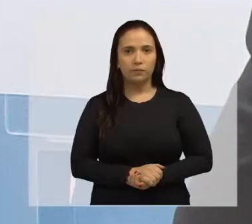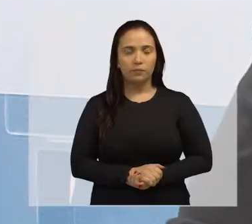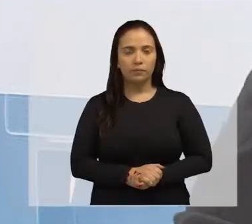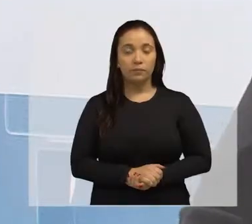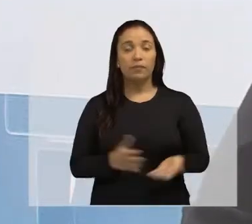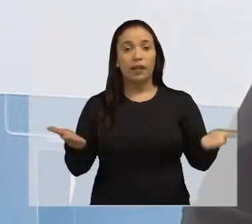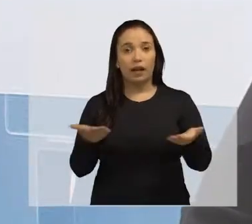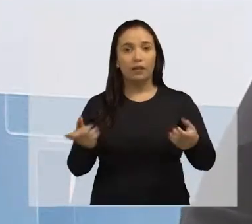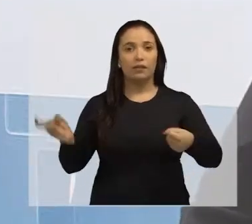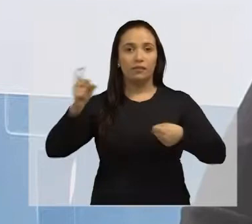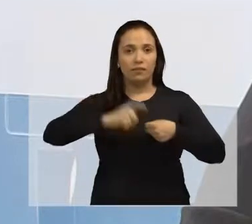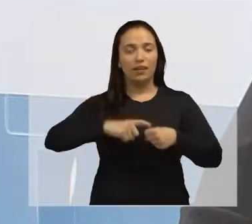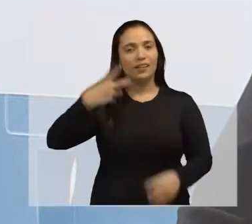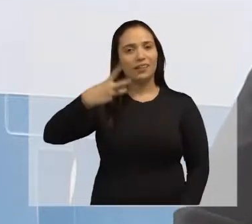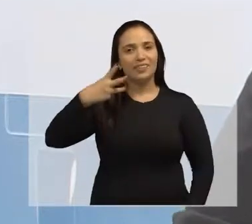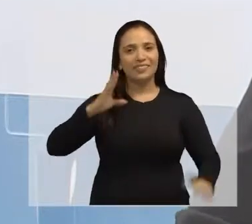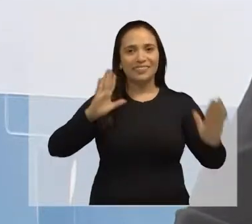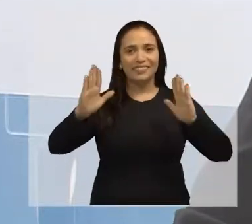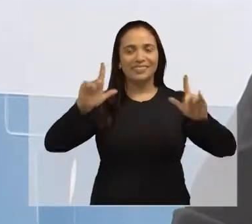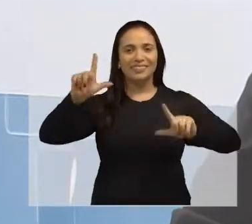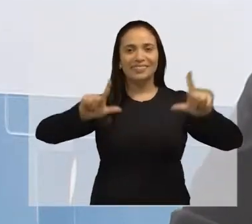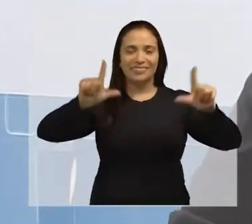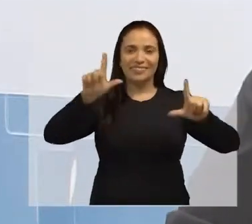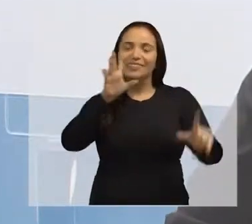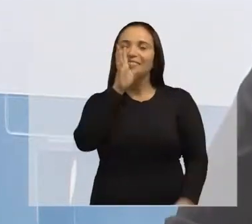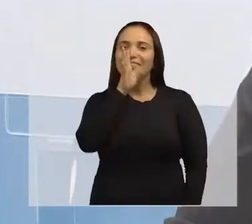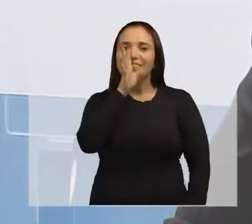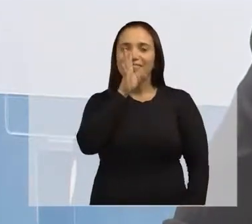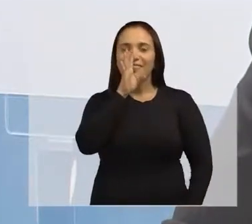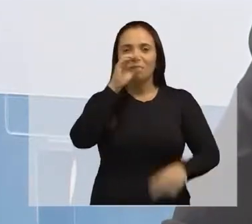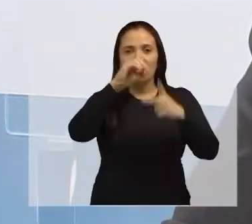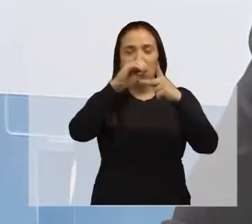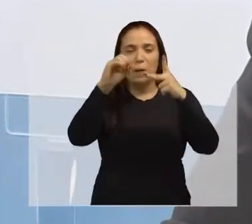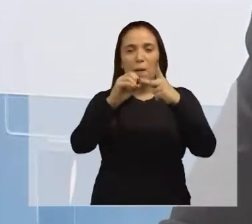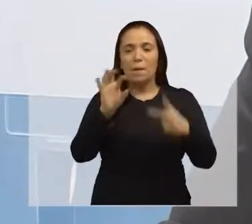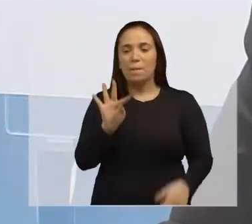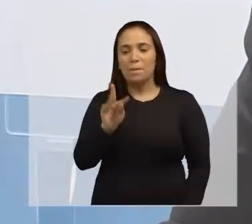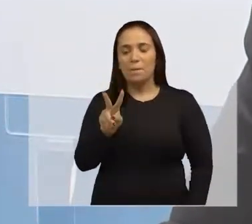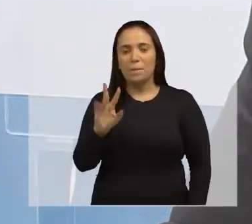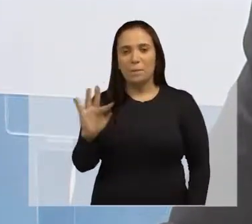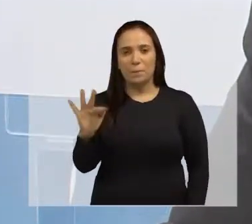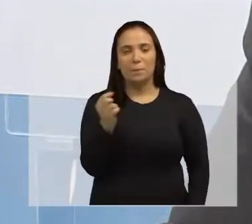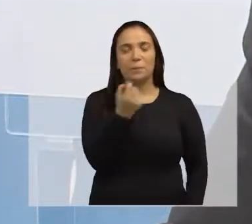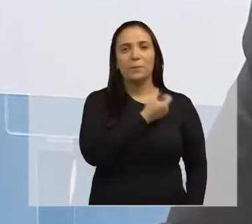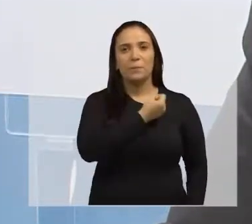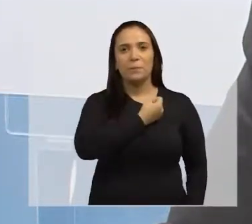Estamos de volta com o terceiro e último bloco do seu programa Pela Ordem na sua TV Fortaleza, canal